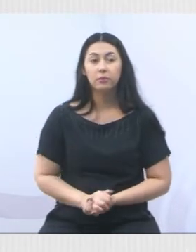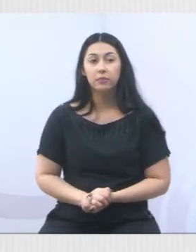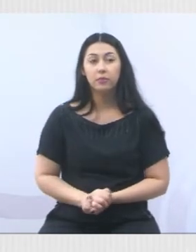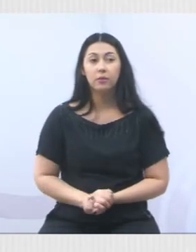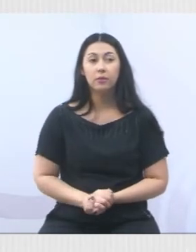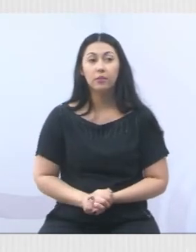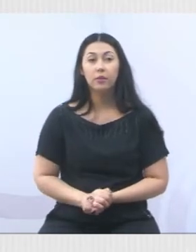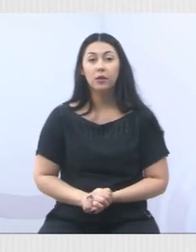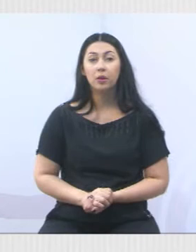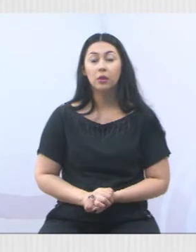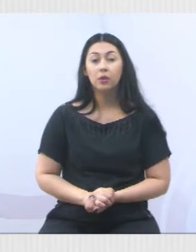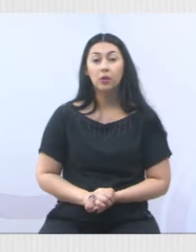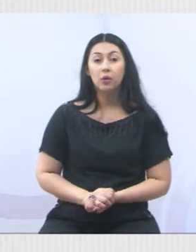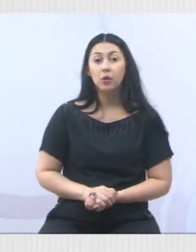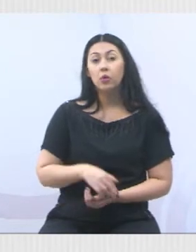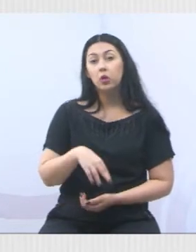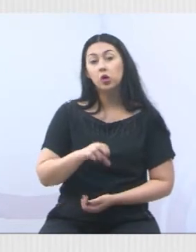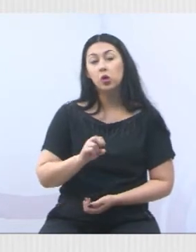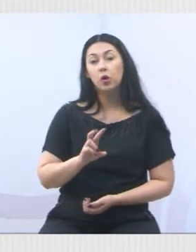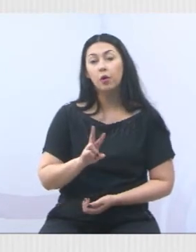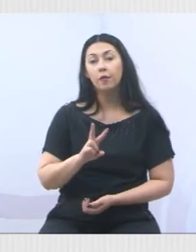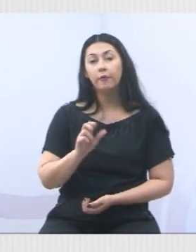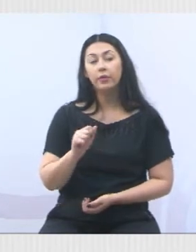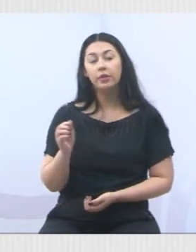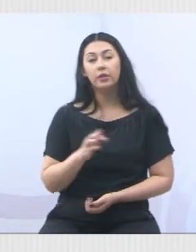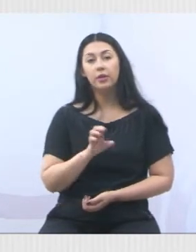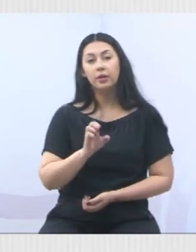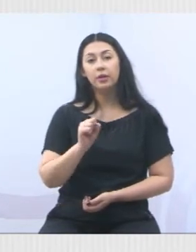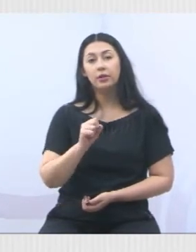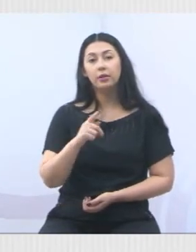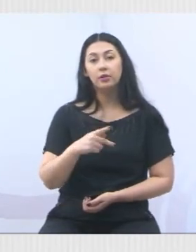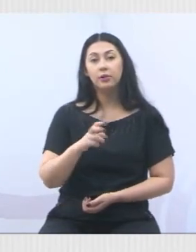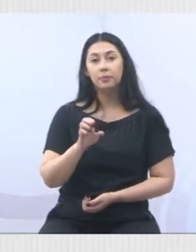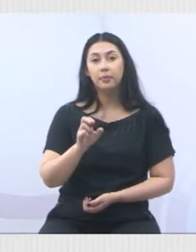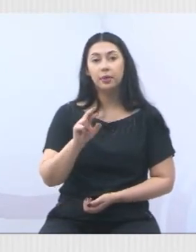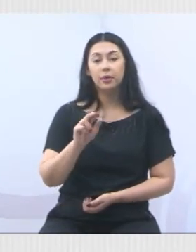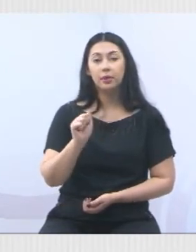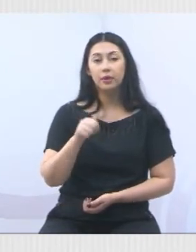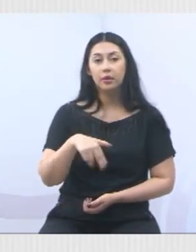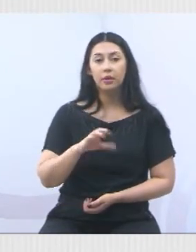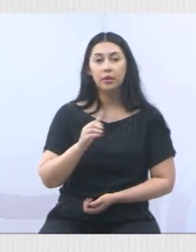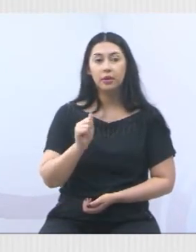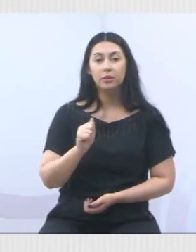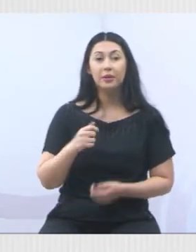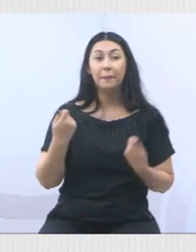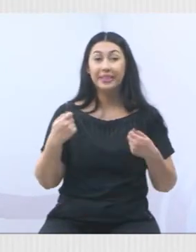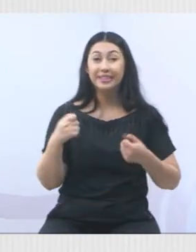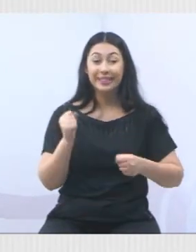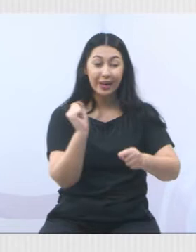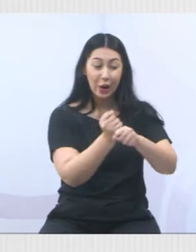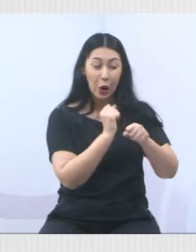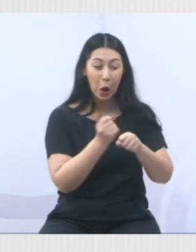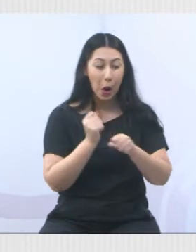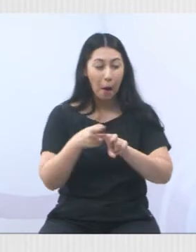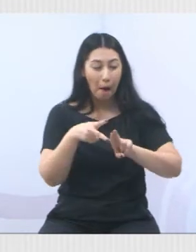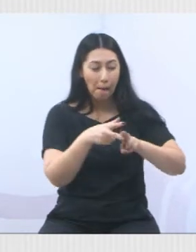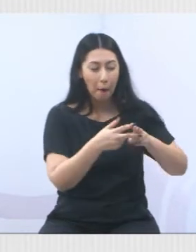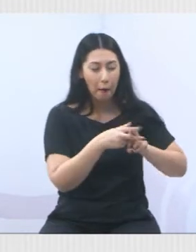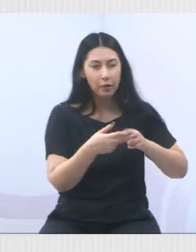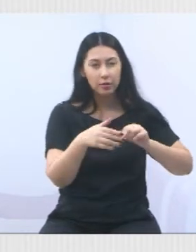Jardim Nova Esperança, manutenção asfáltica, na rua Miguel Nunes Bicudo.